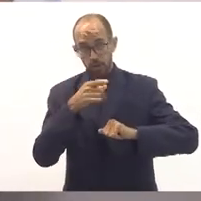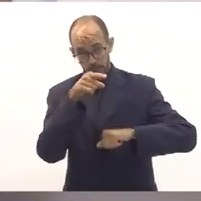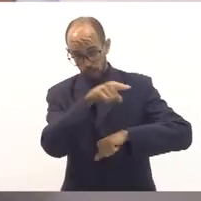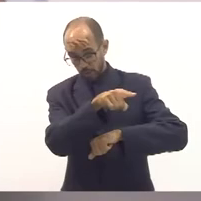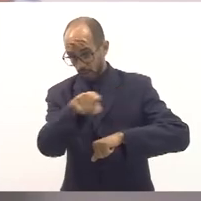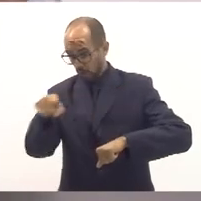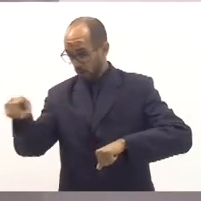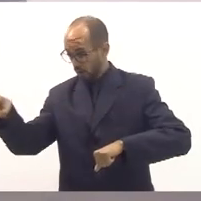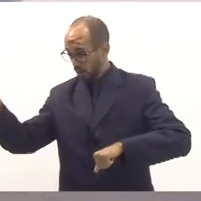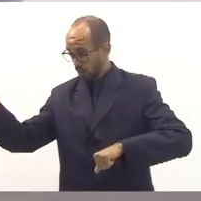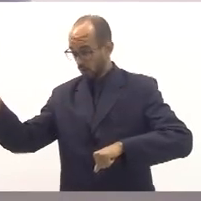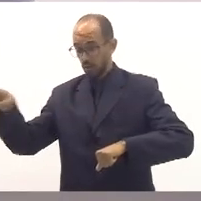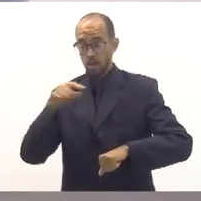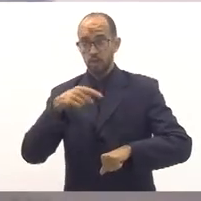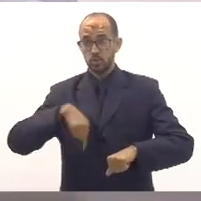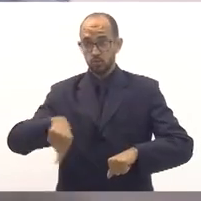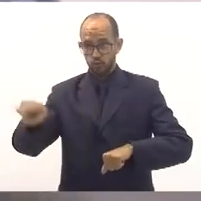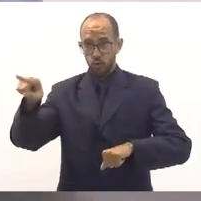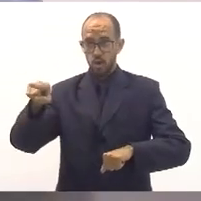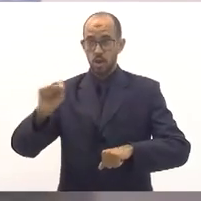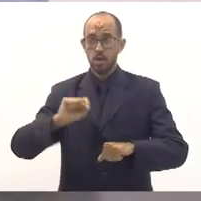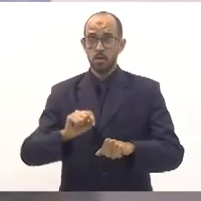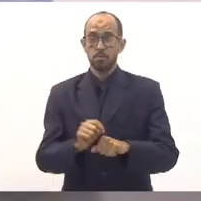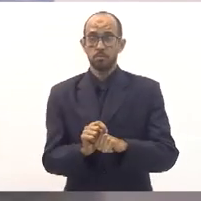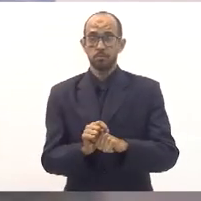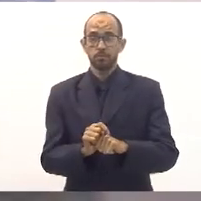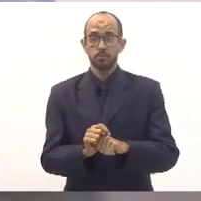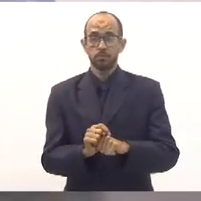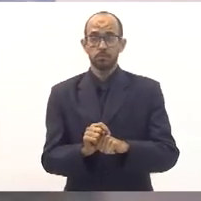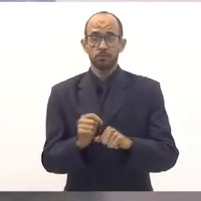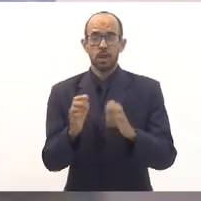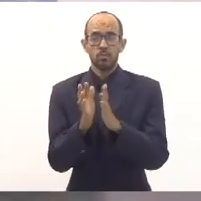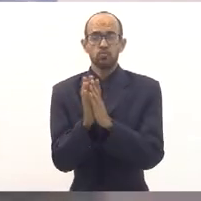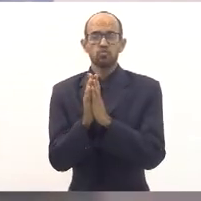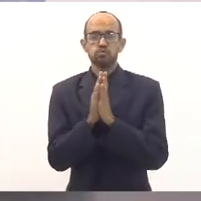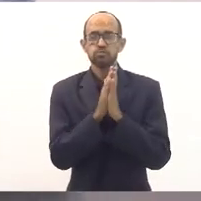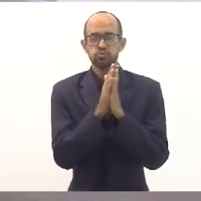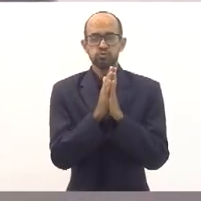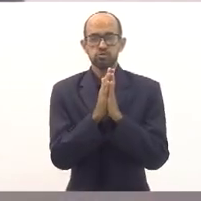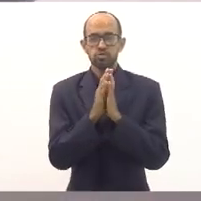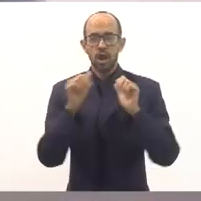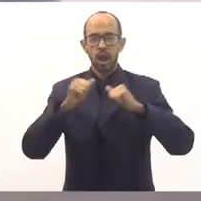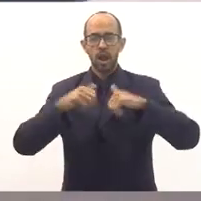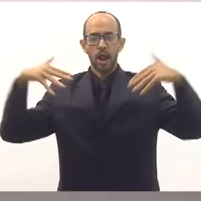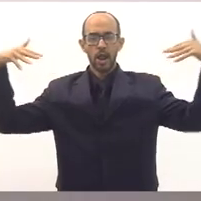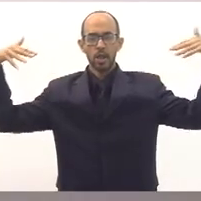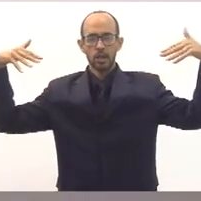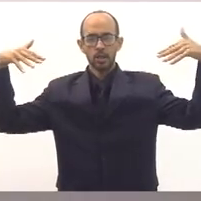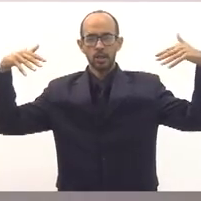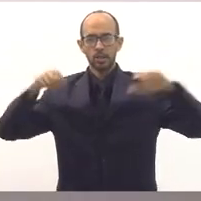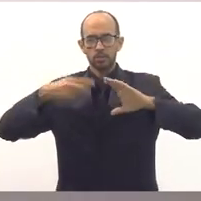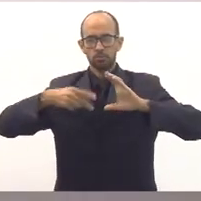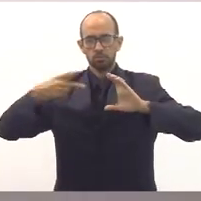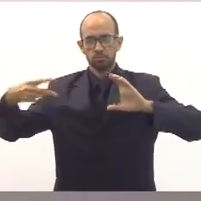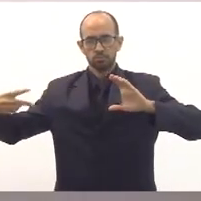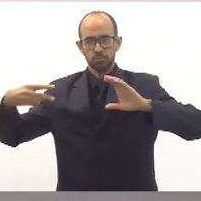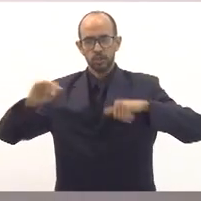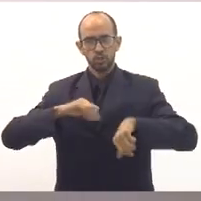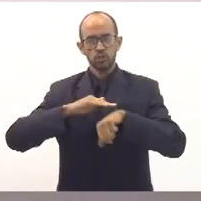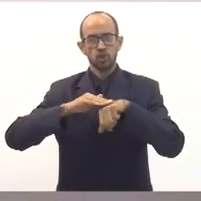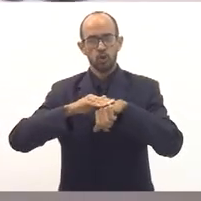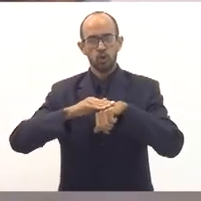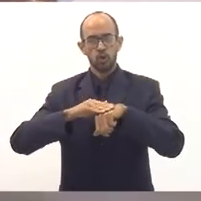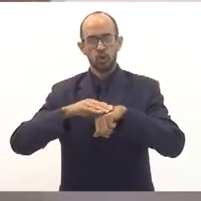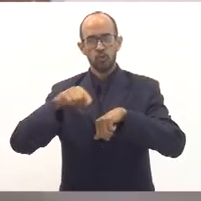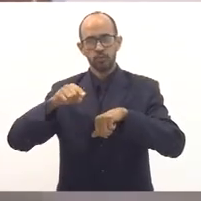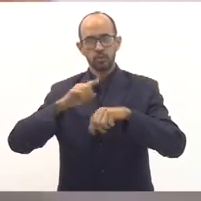junto comigo fomos lá para lotar a galeria e começamos a debater com os claque deles lá